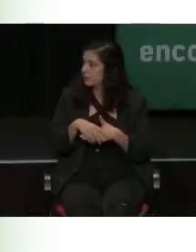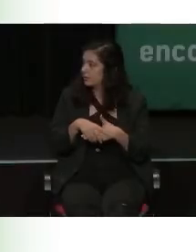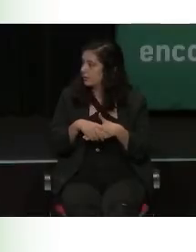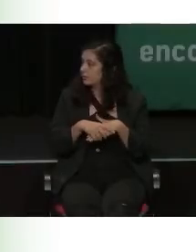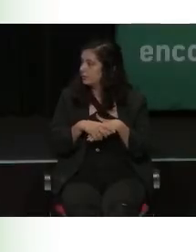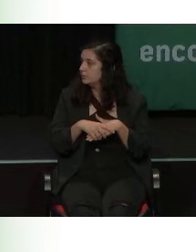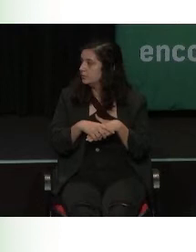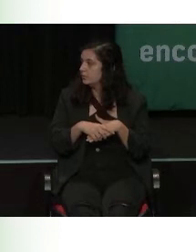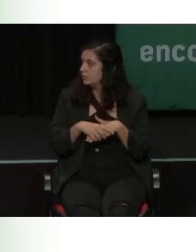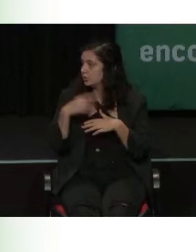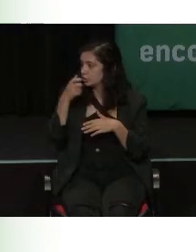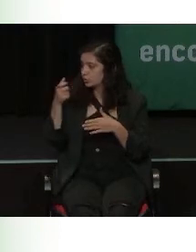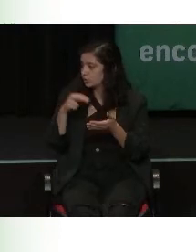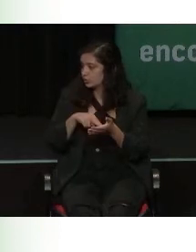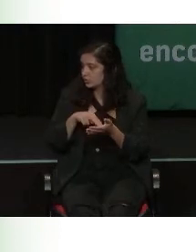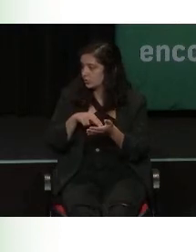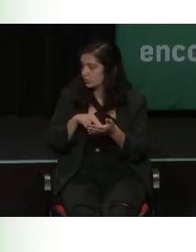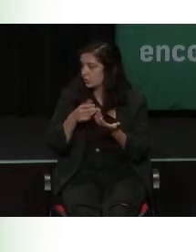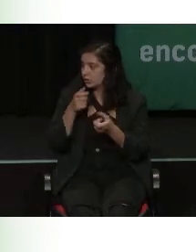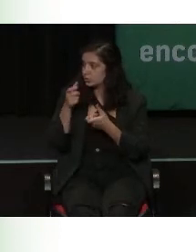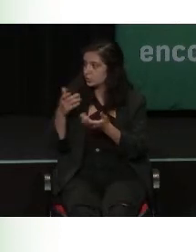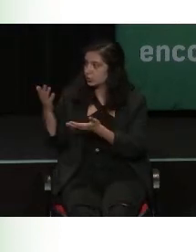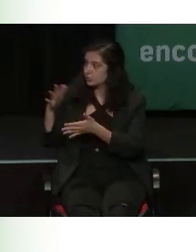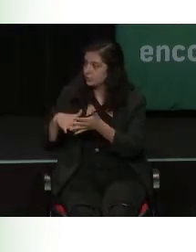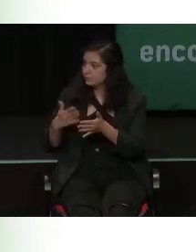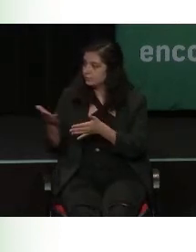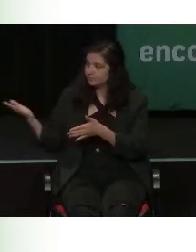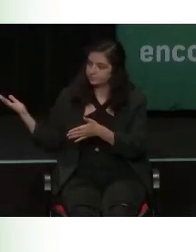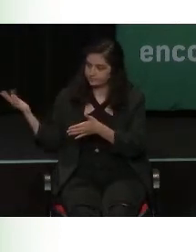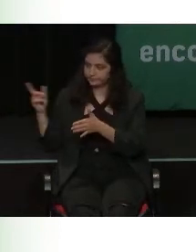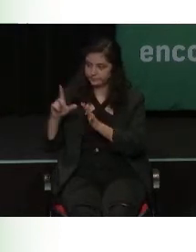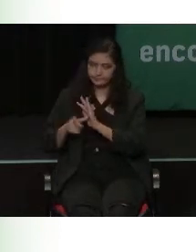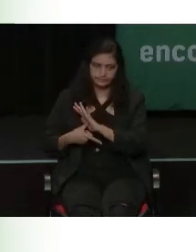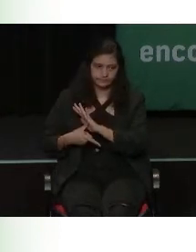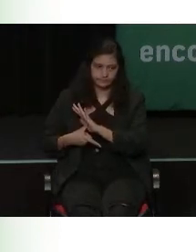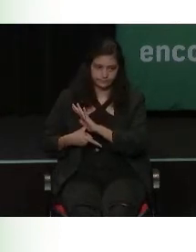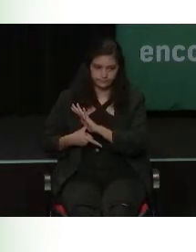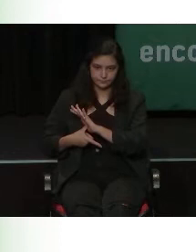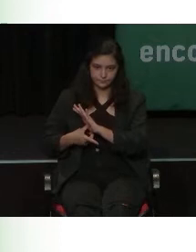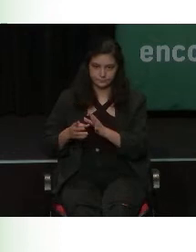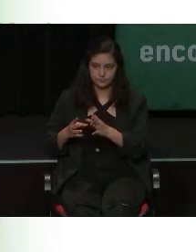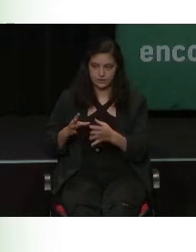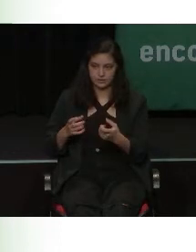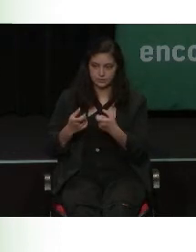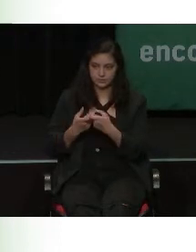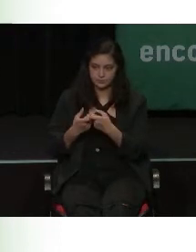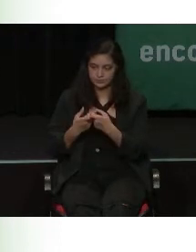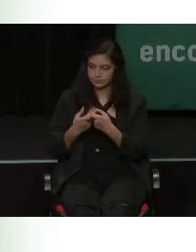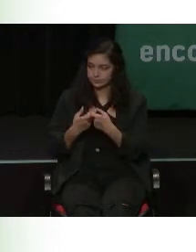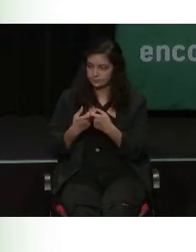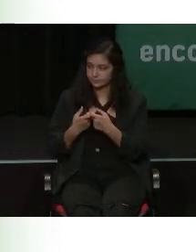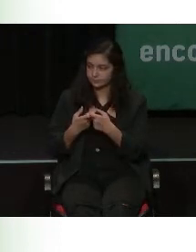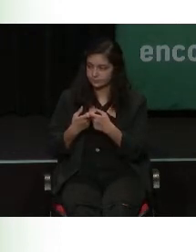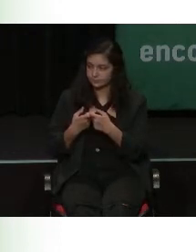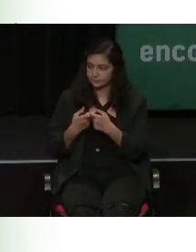as pessoas presentes e os caros colegas do painel. Este projeto é um projeto inspirado pela